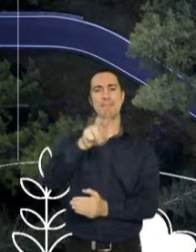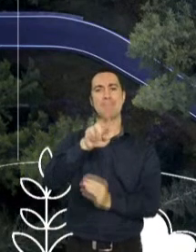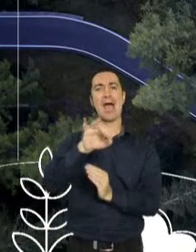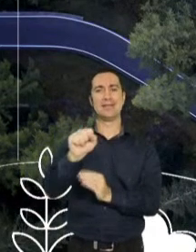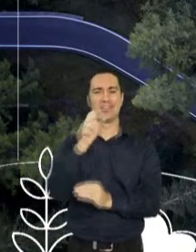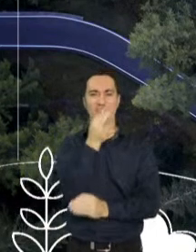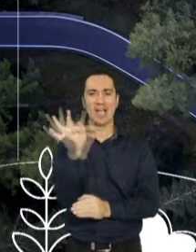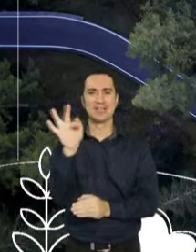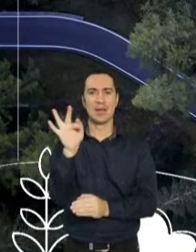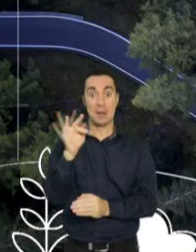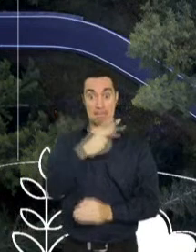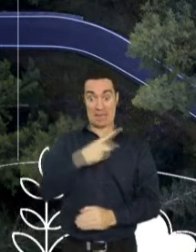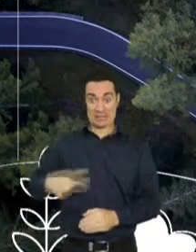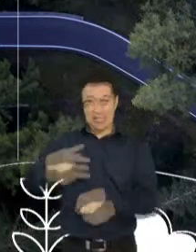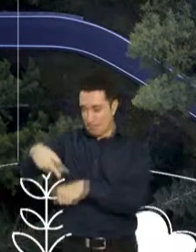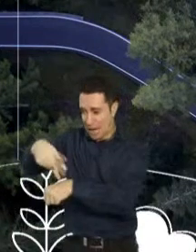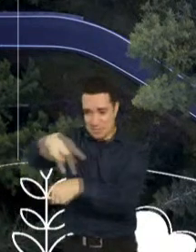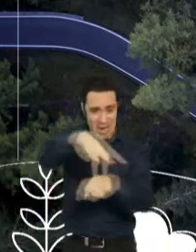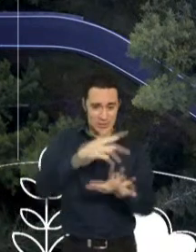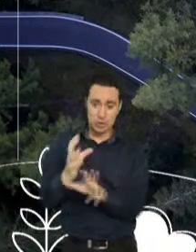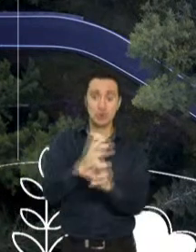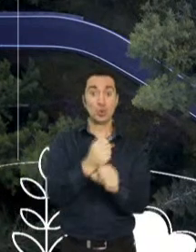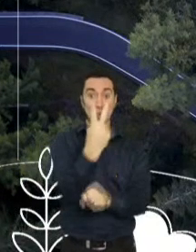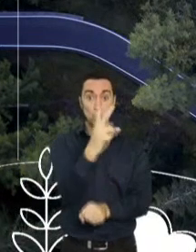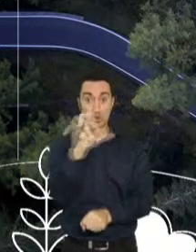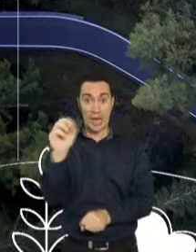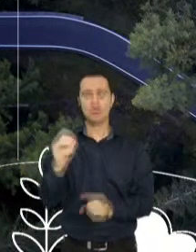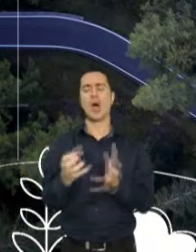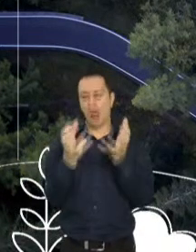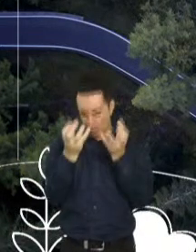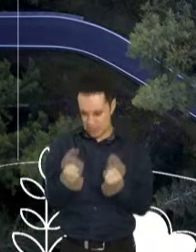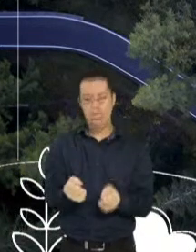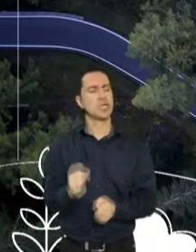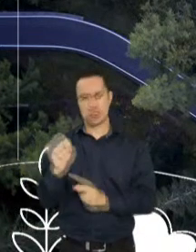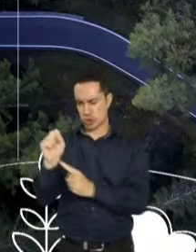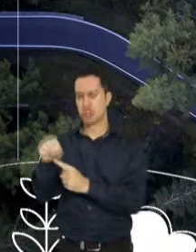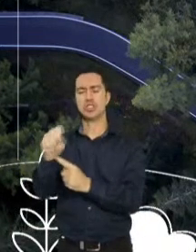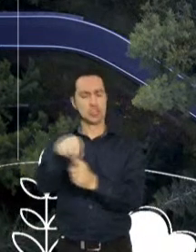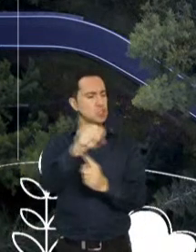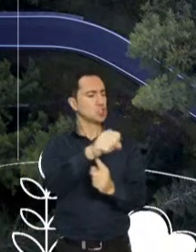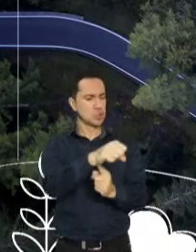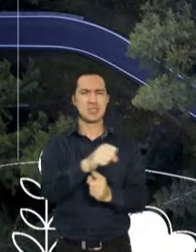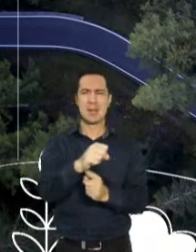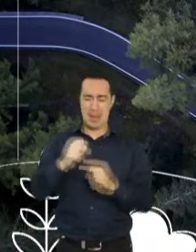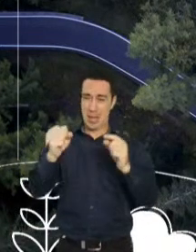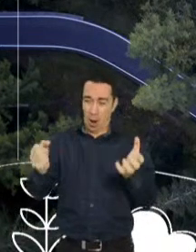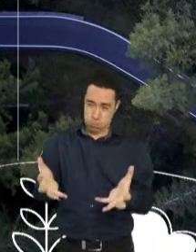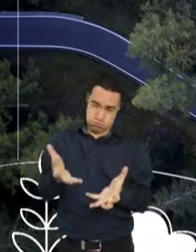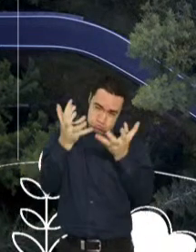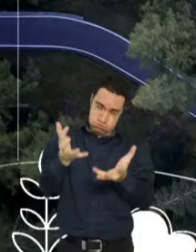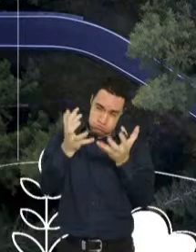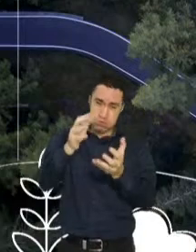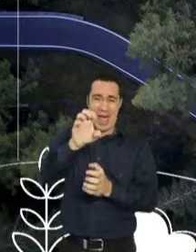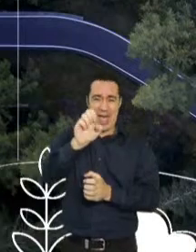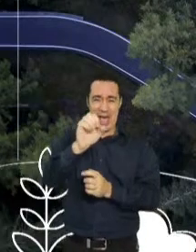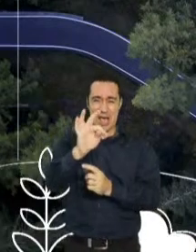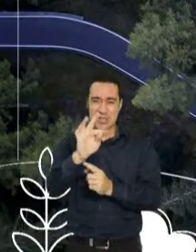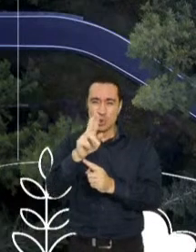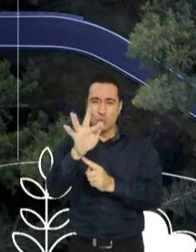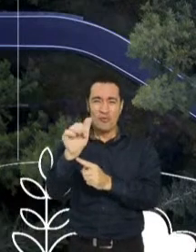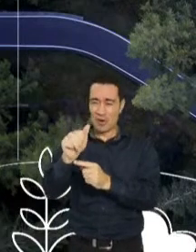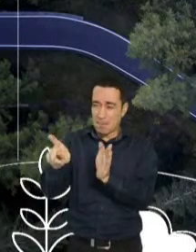acordo, essas lideranças se comprometem, né, a reduzir a emissão de gases de efeito estufa e, com